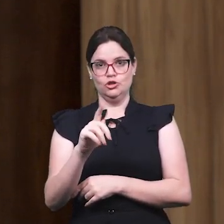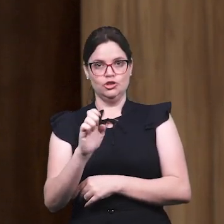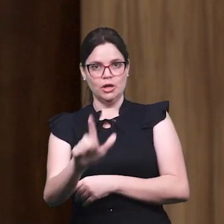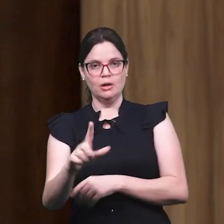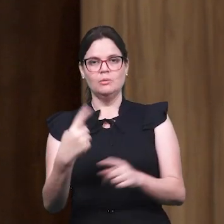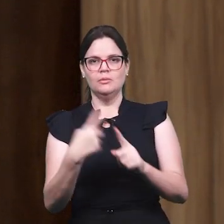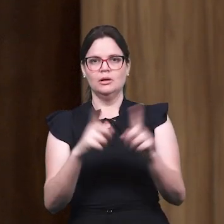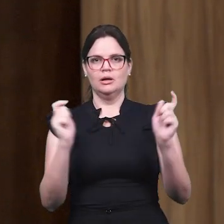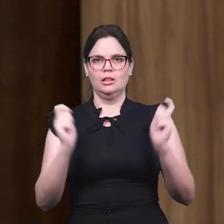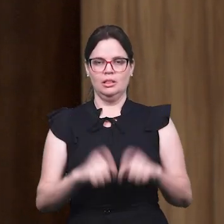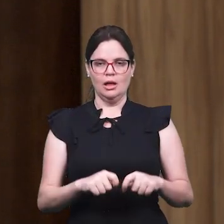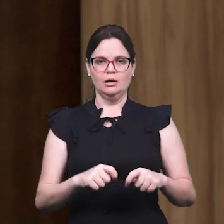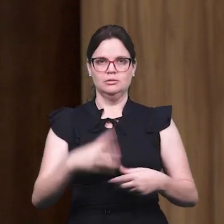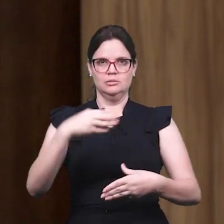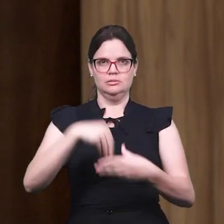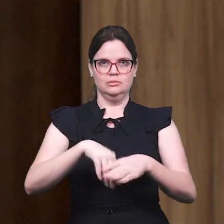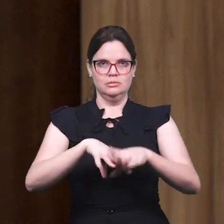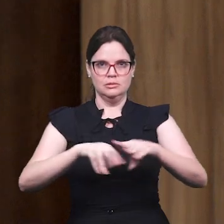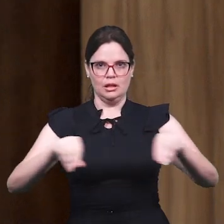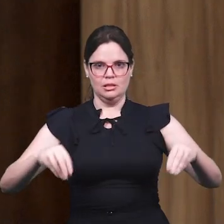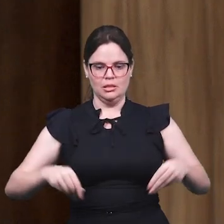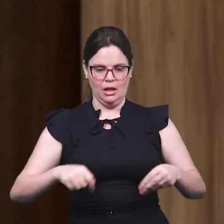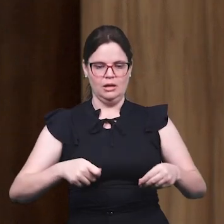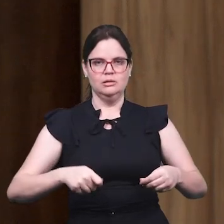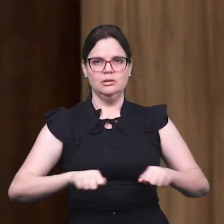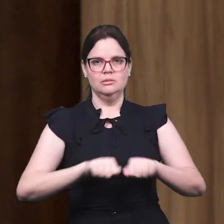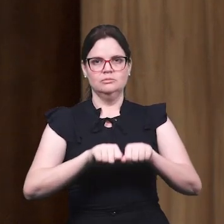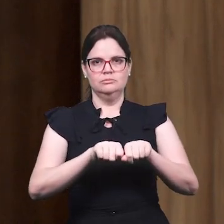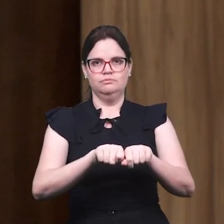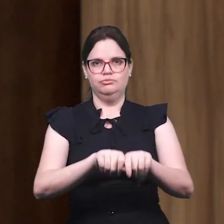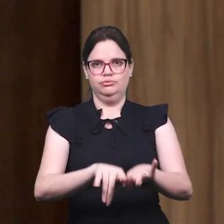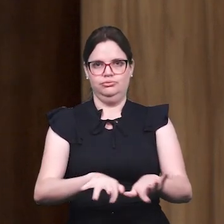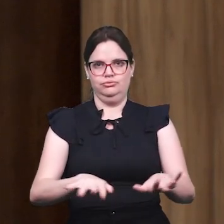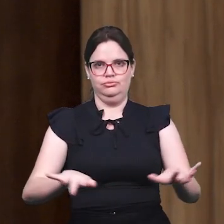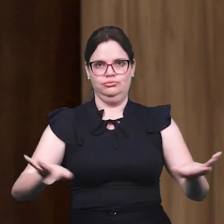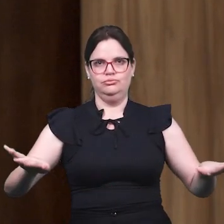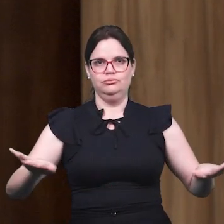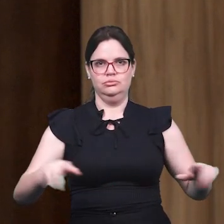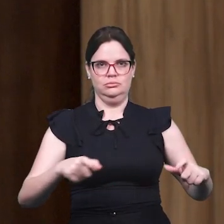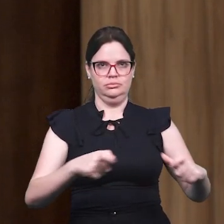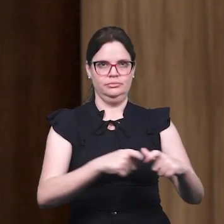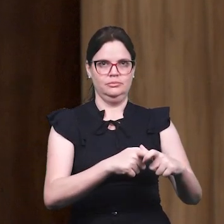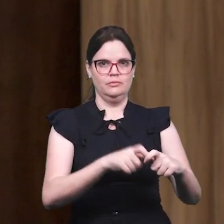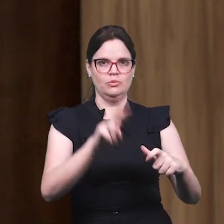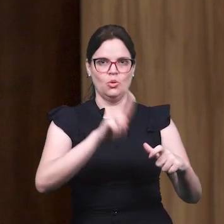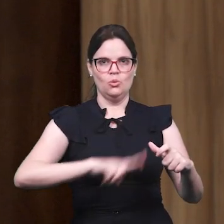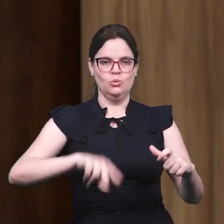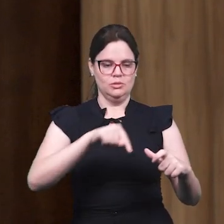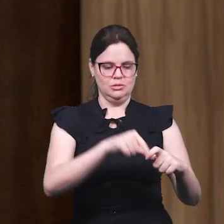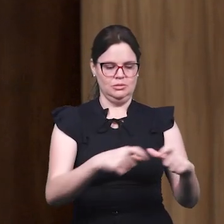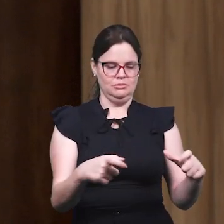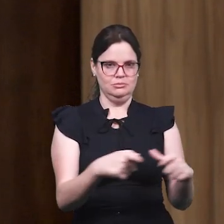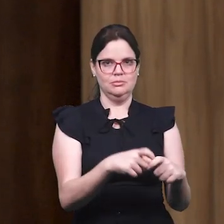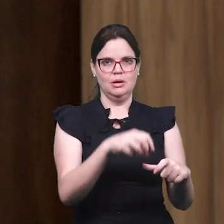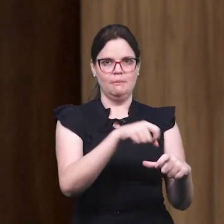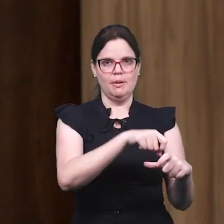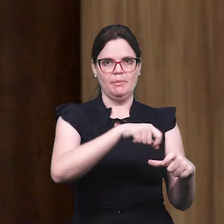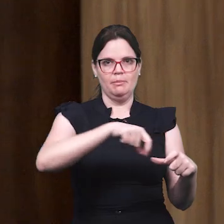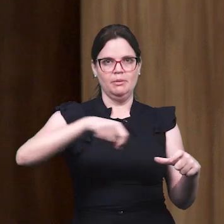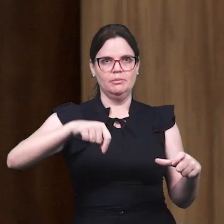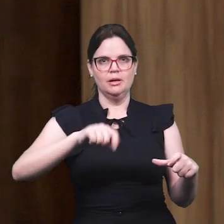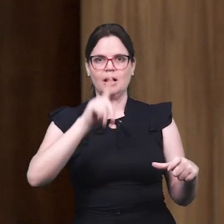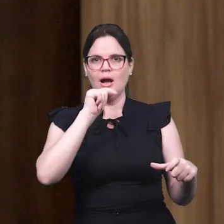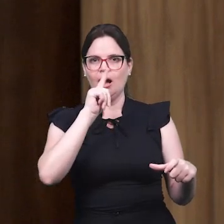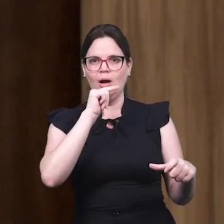uma irrigação mais longa, permanente, com uso menor hídrico, não é isso? Usa